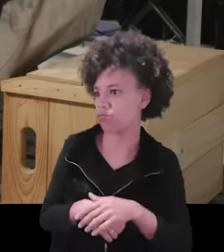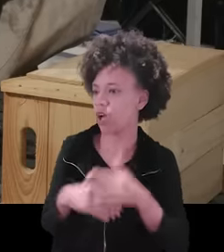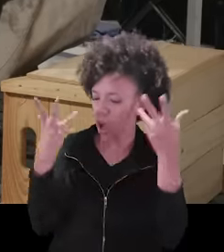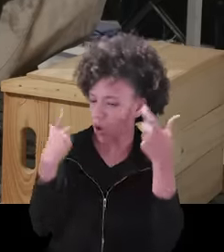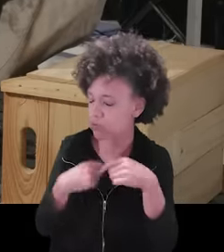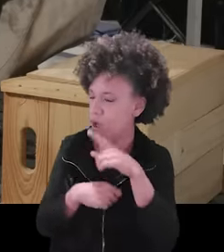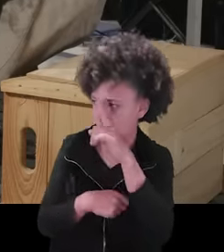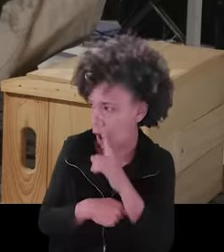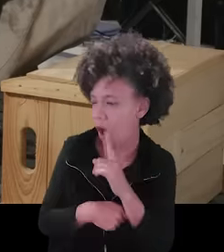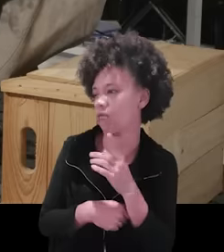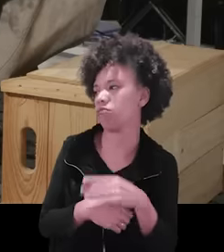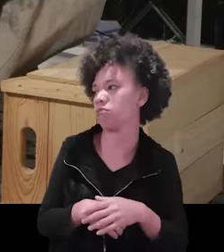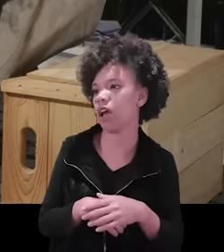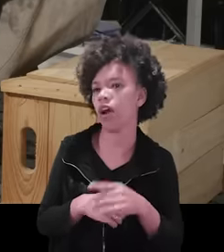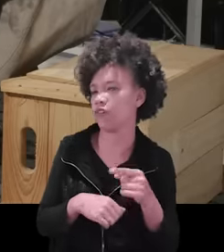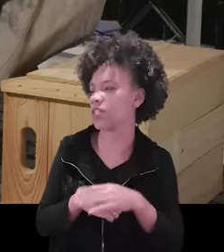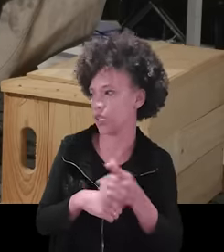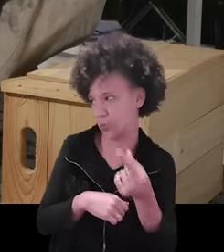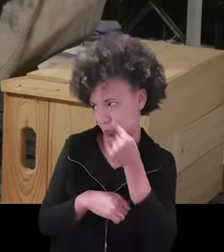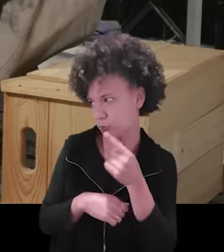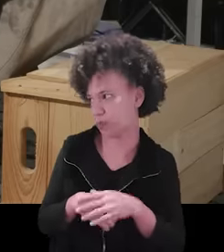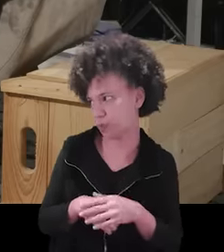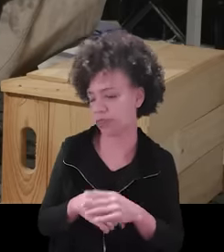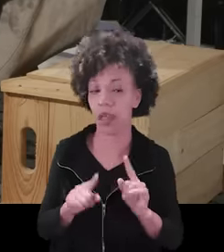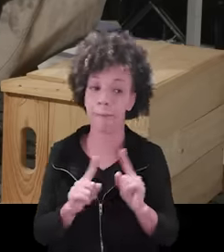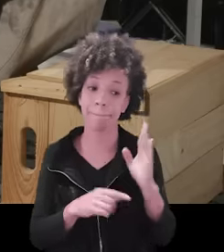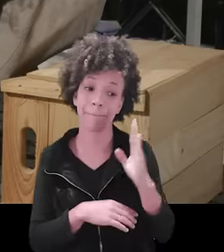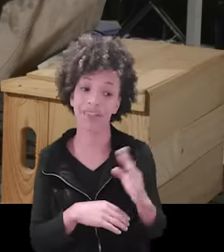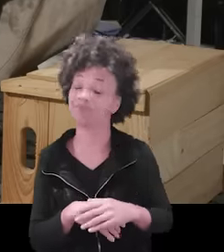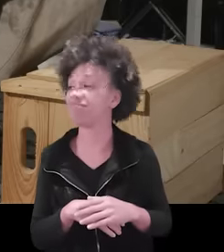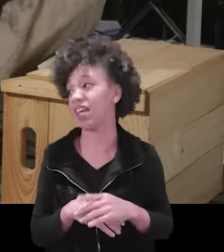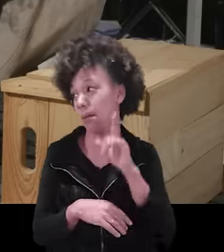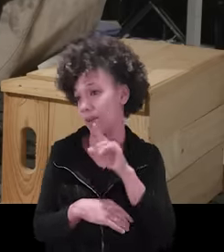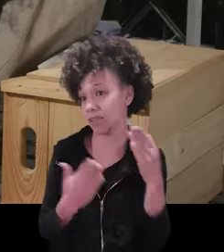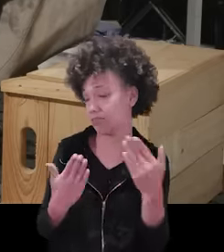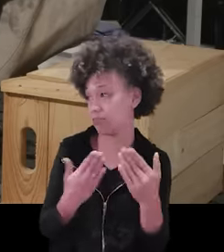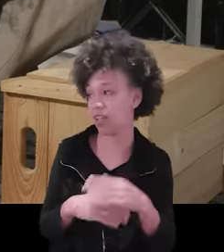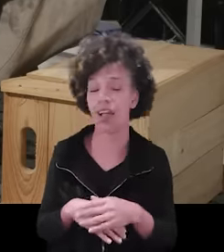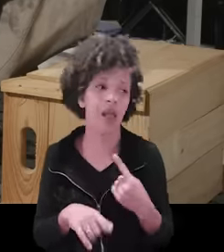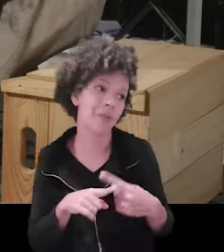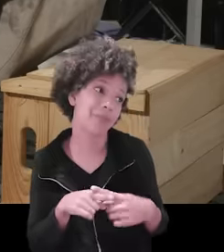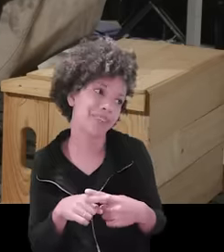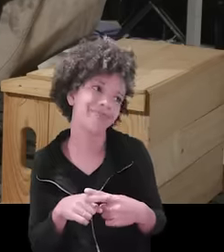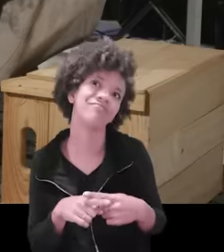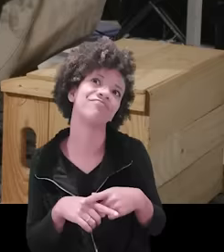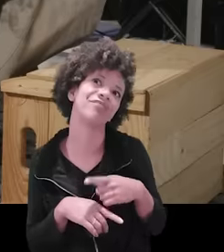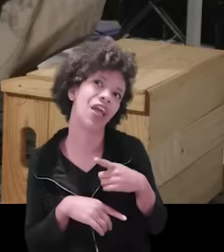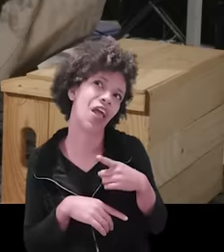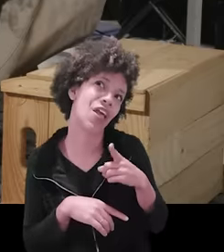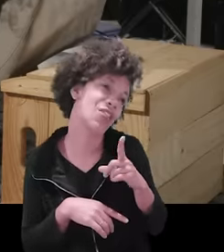por você loura tá acesso eca é mais uma americana que você vai falar brasileiro e é por causa seu uso